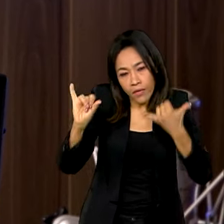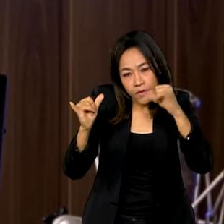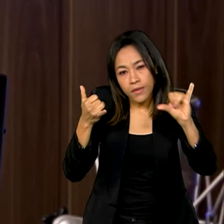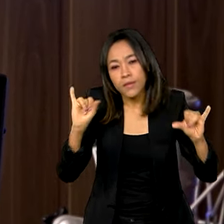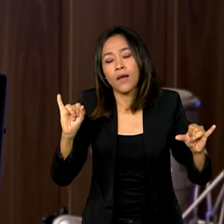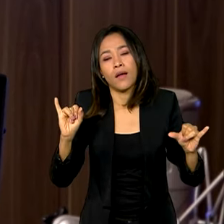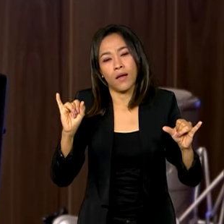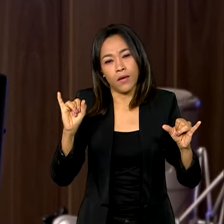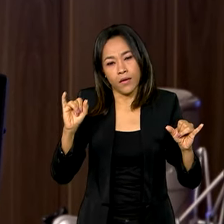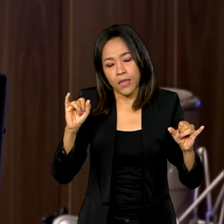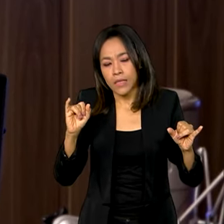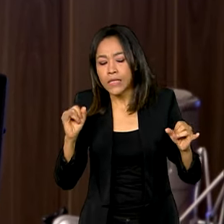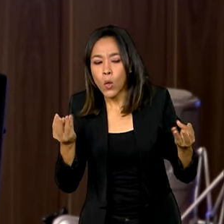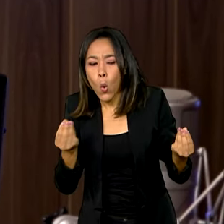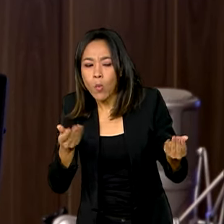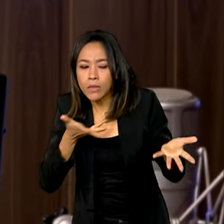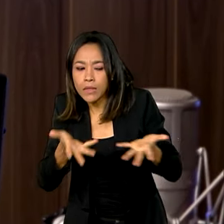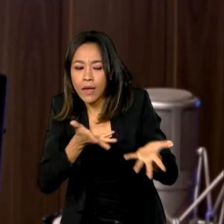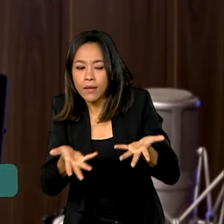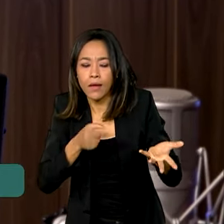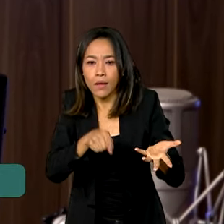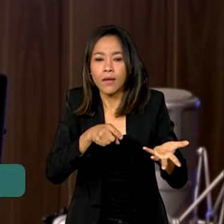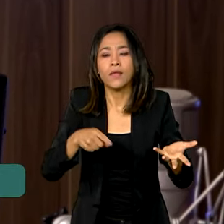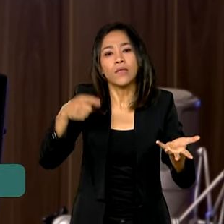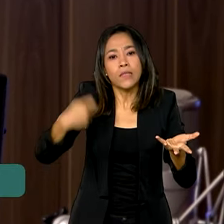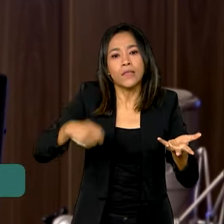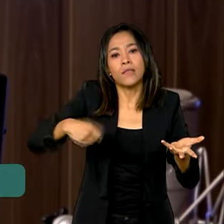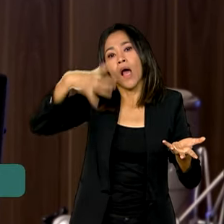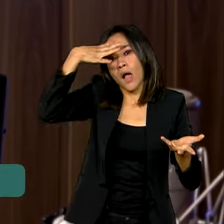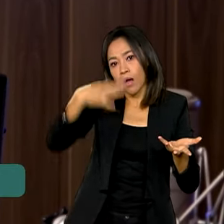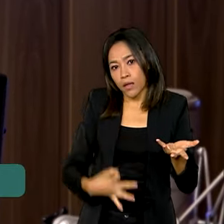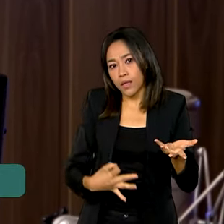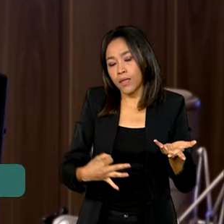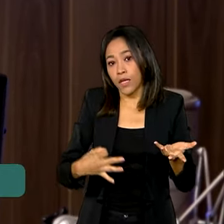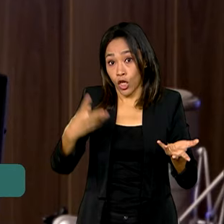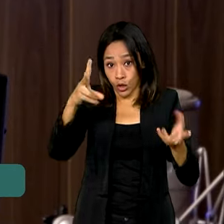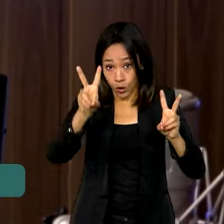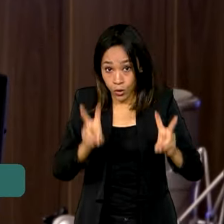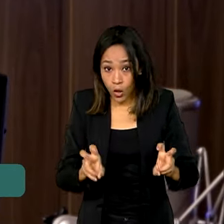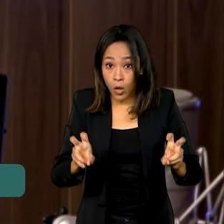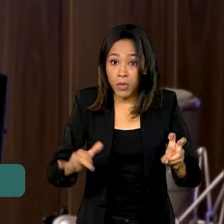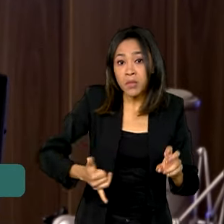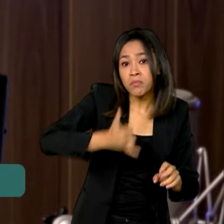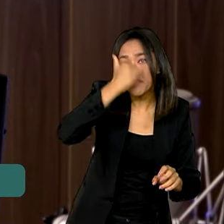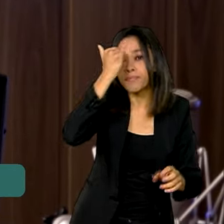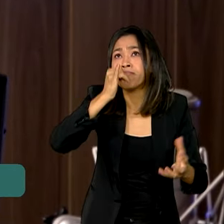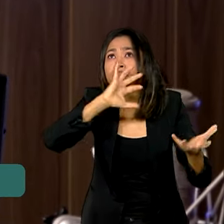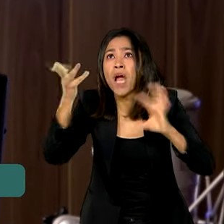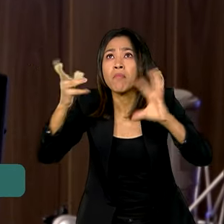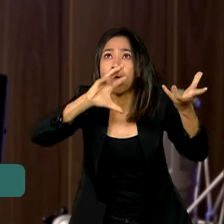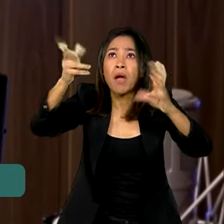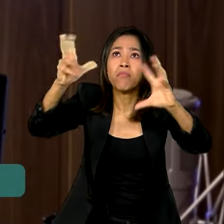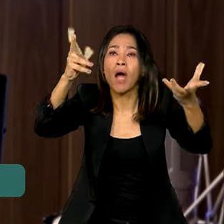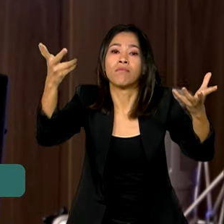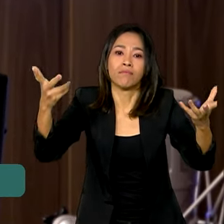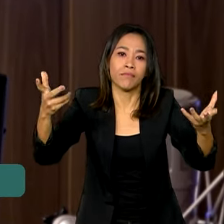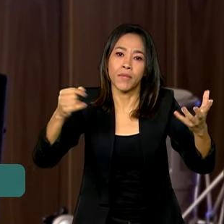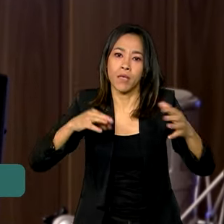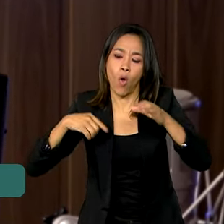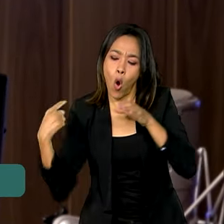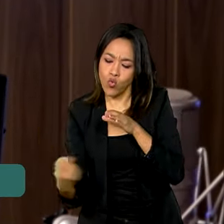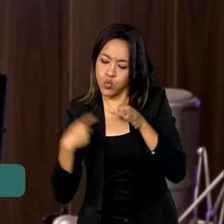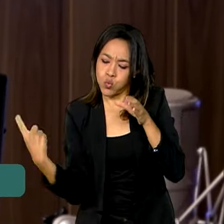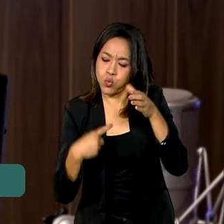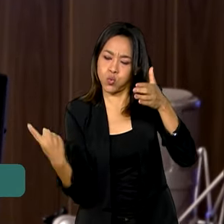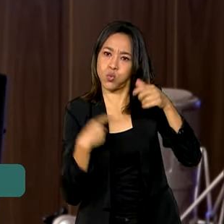investigação é preciso que a gente compreenda que em relação a mudanças climáticas eh fenômenos como eí e